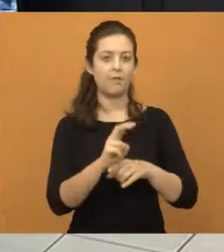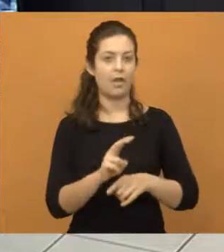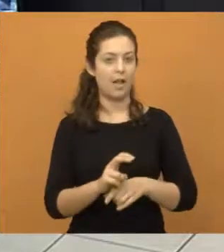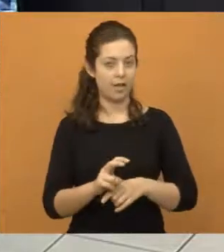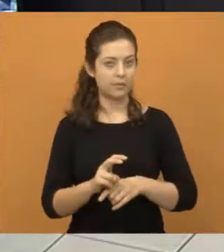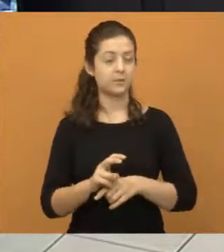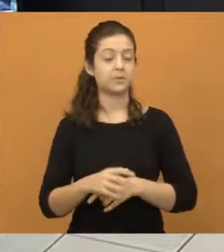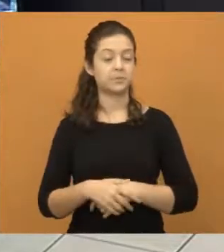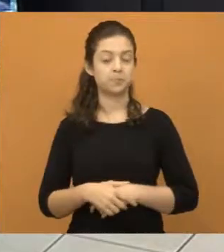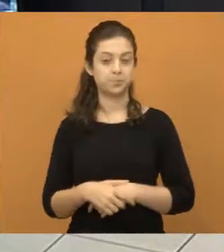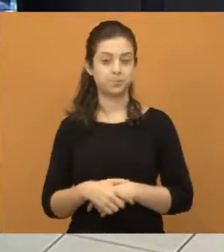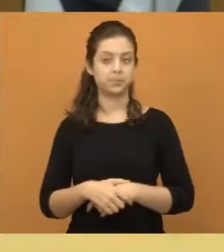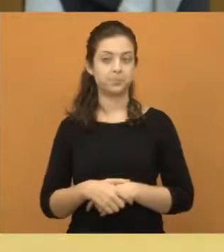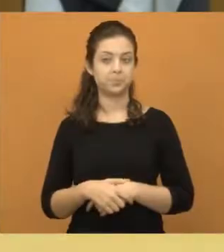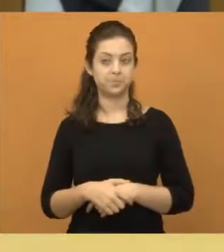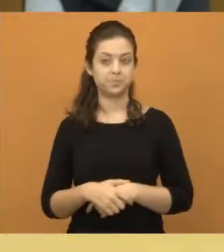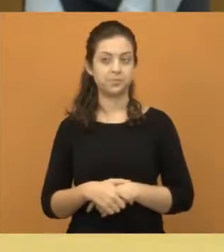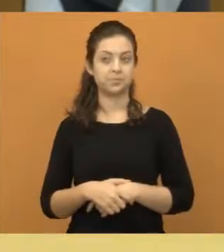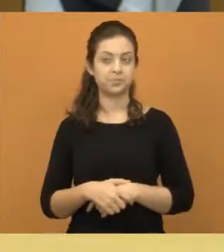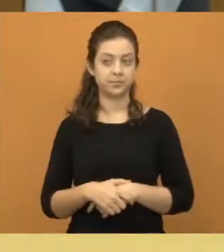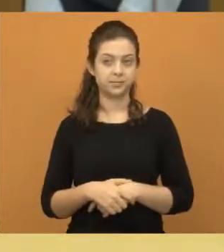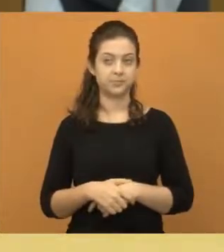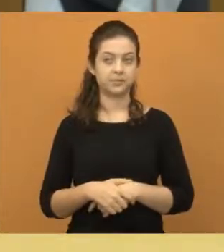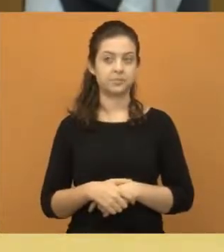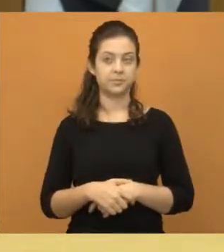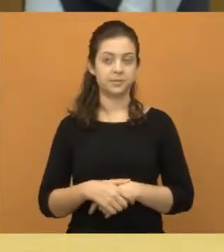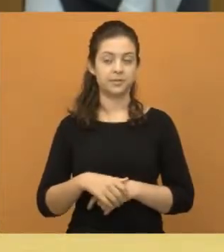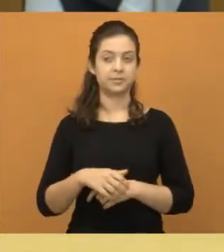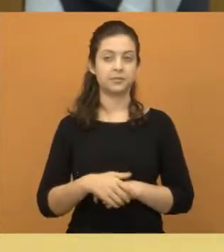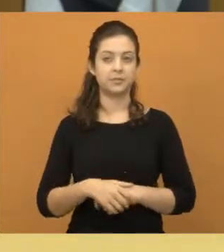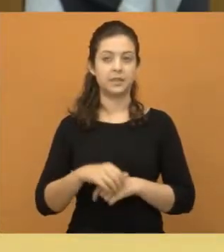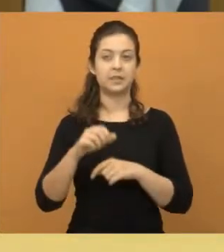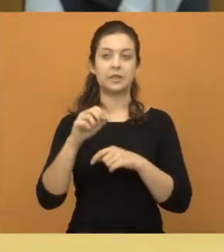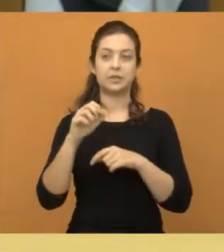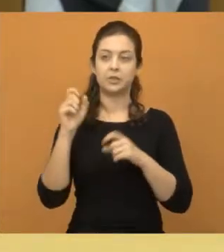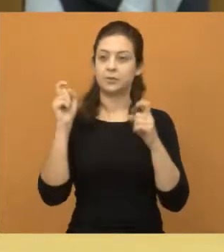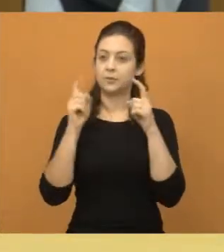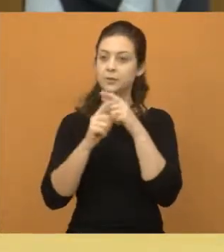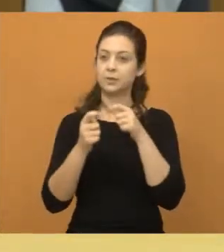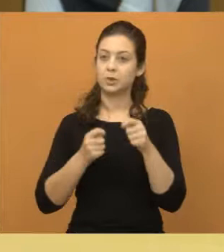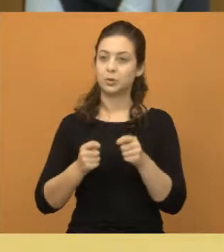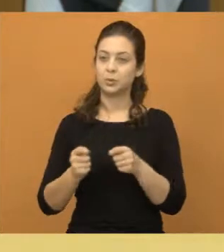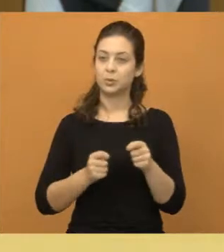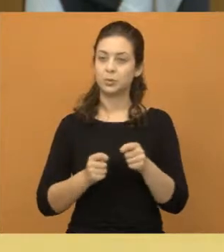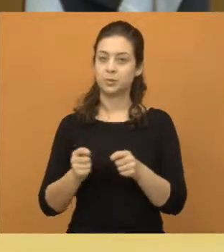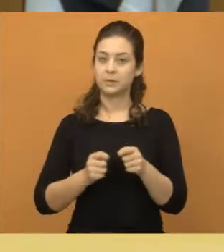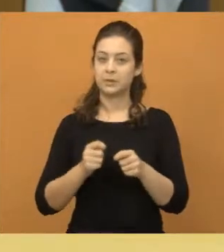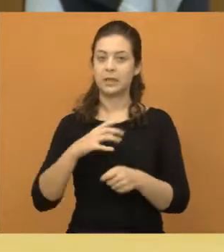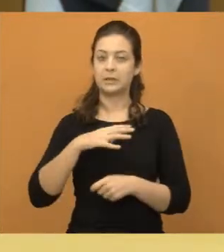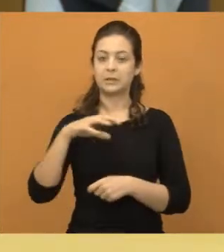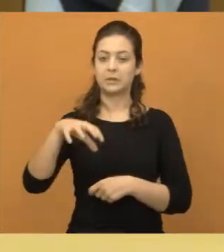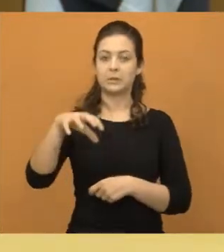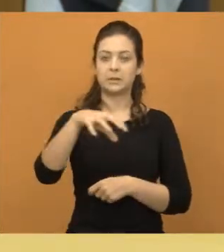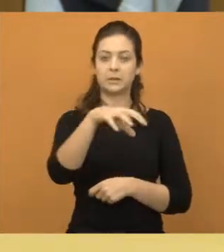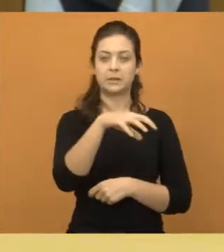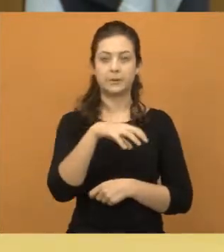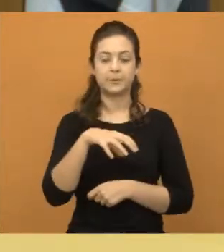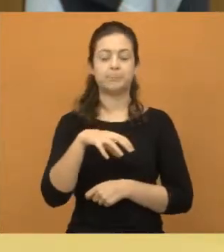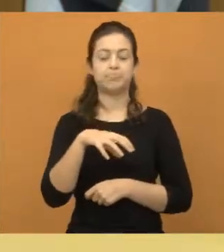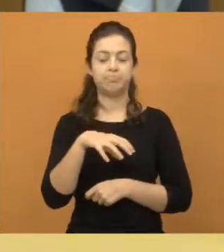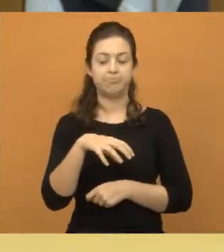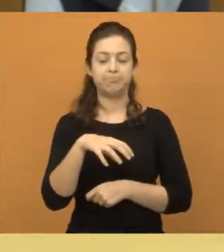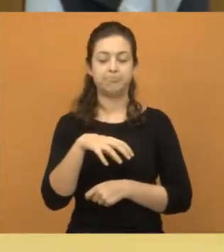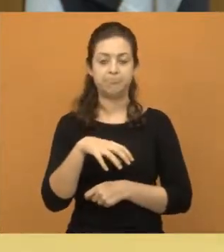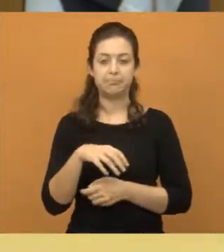cargos públicos. Como bem sabemos, nós estamos num momento difícil da economia. Os municípios não